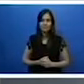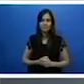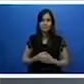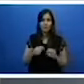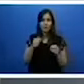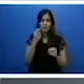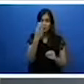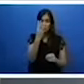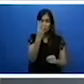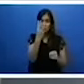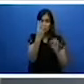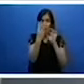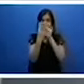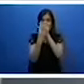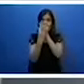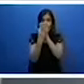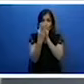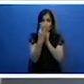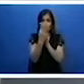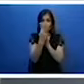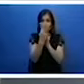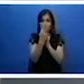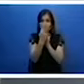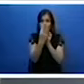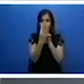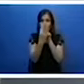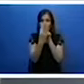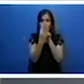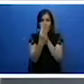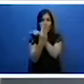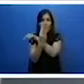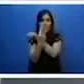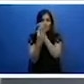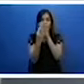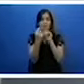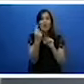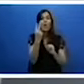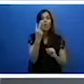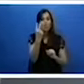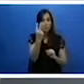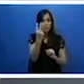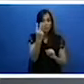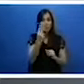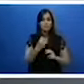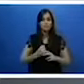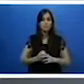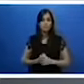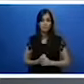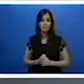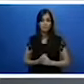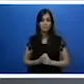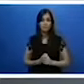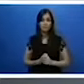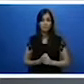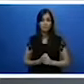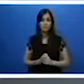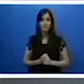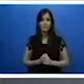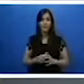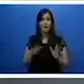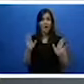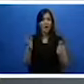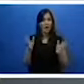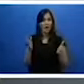tirar daqui. Vou passar para cá e esse vai ficar valendo 2, certo? Agora eu